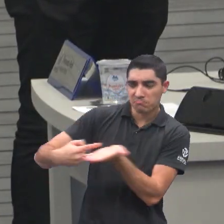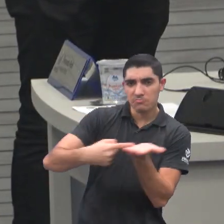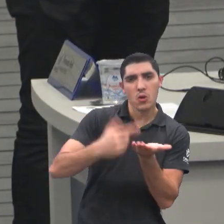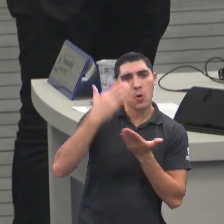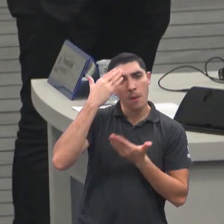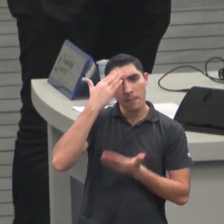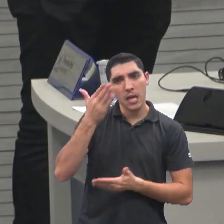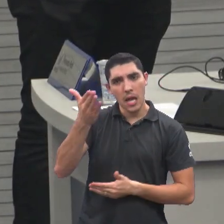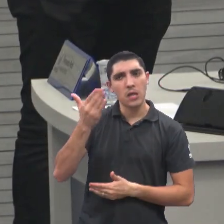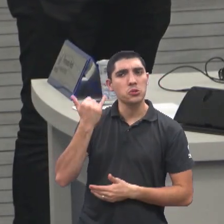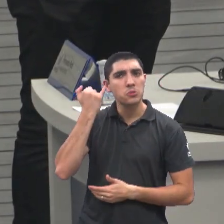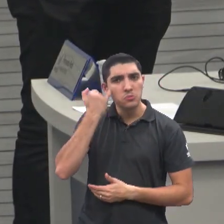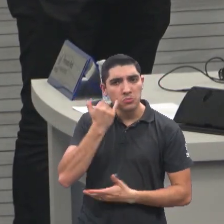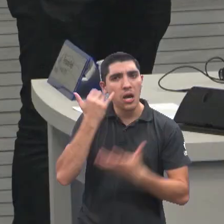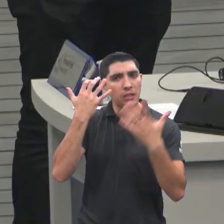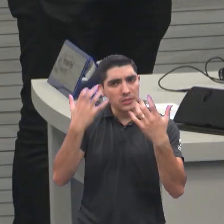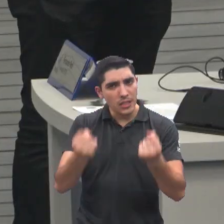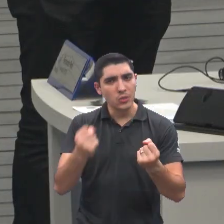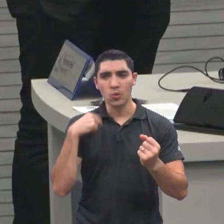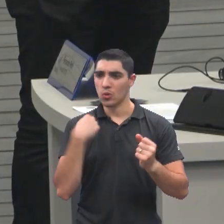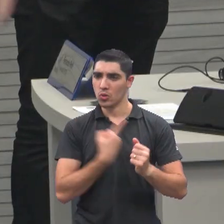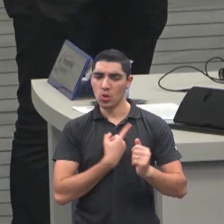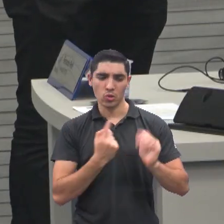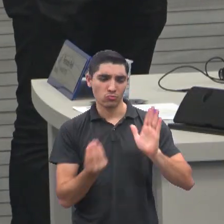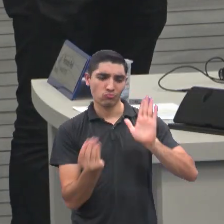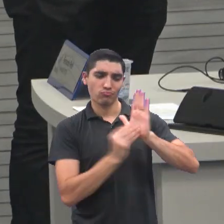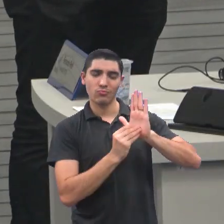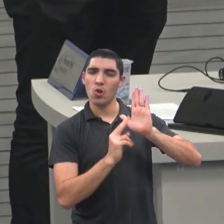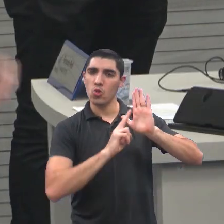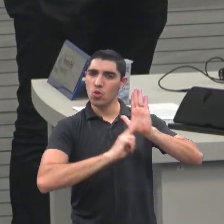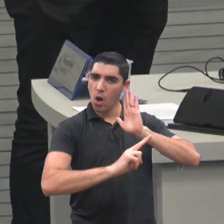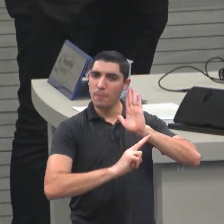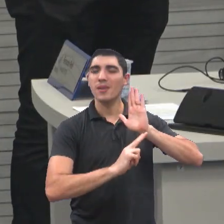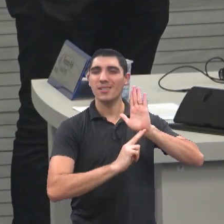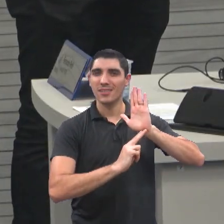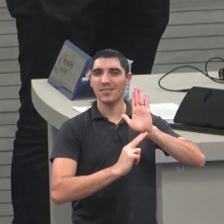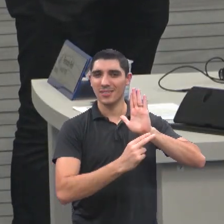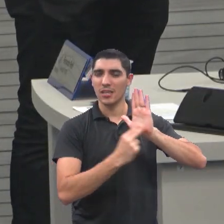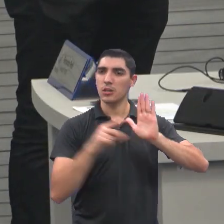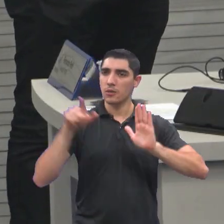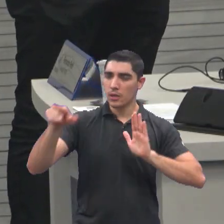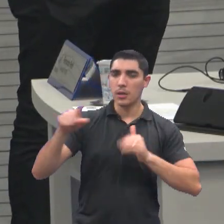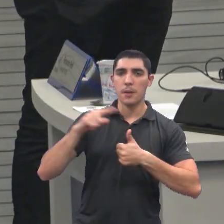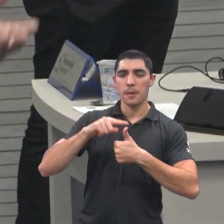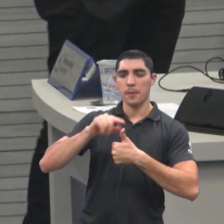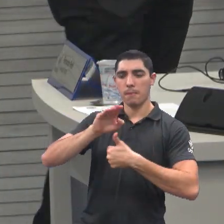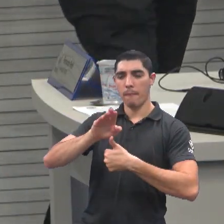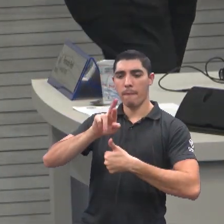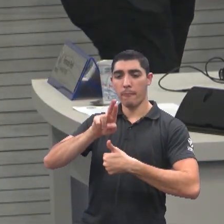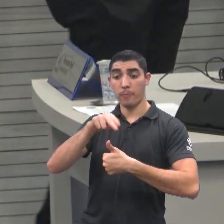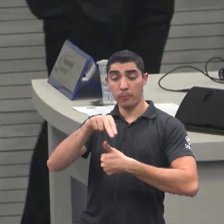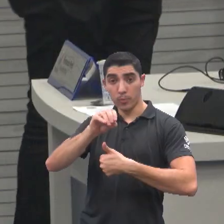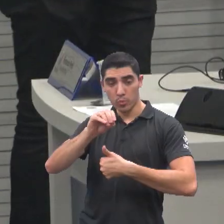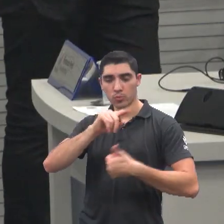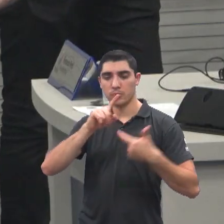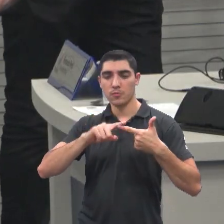o projeto junto. Bruno, que hoje está aqui presente, junto com o Luiz, 2 grandes amigos. O Bruno aqui, acho que é amigo de